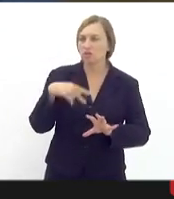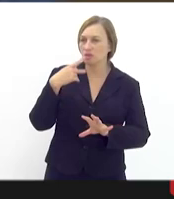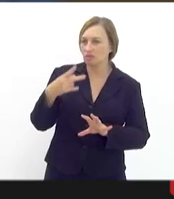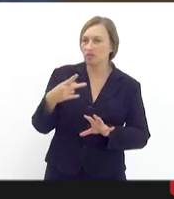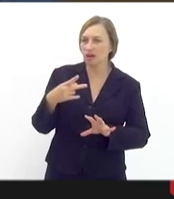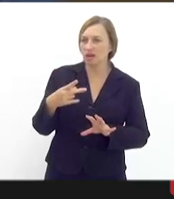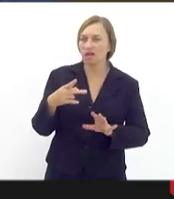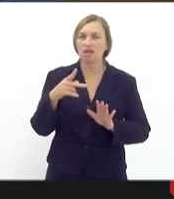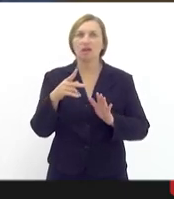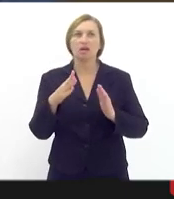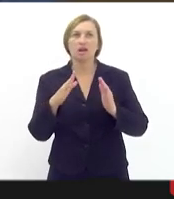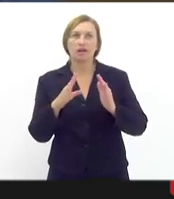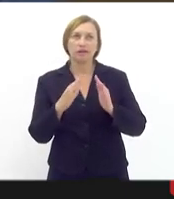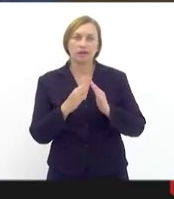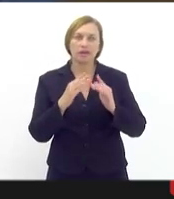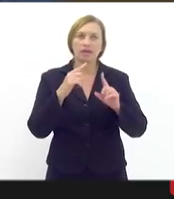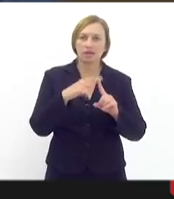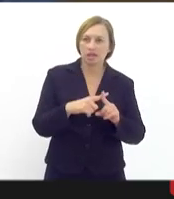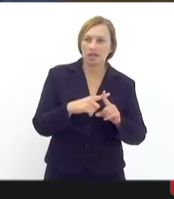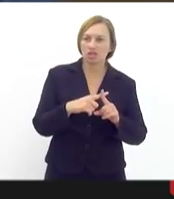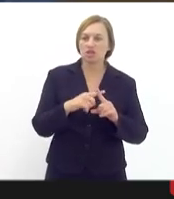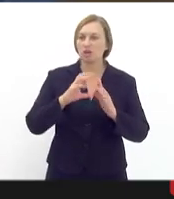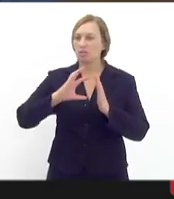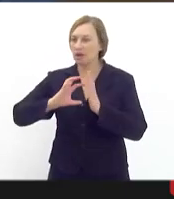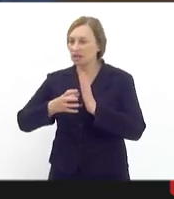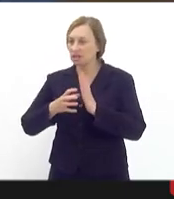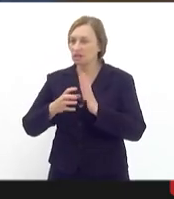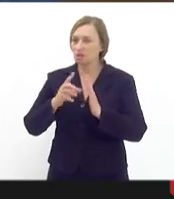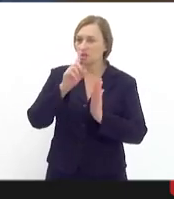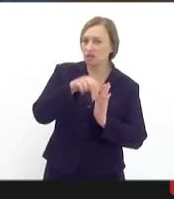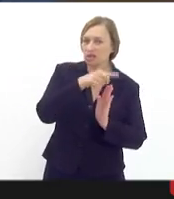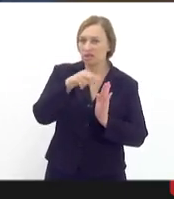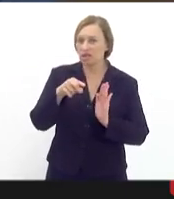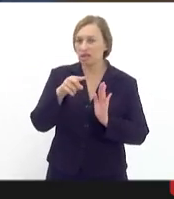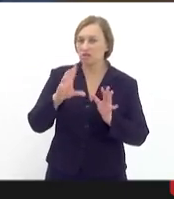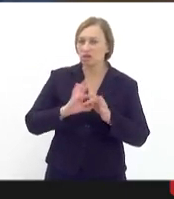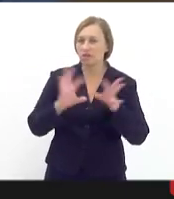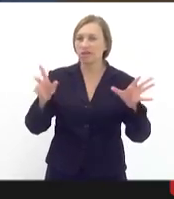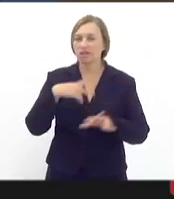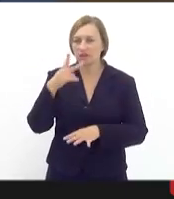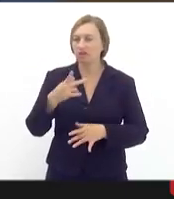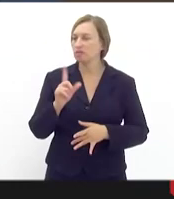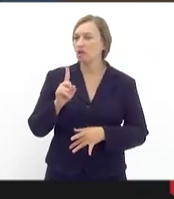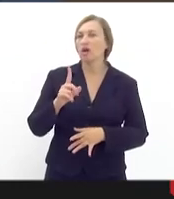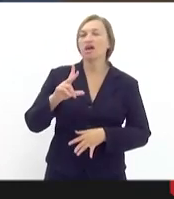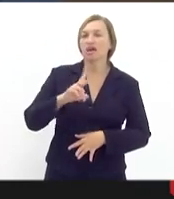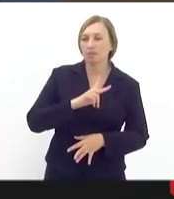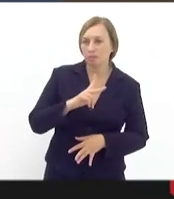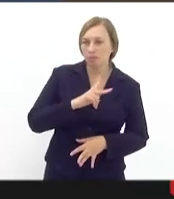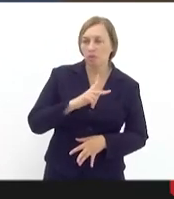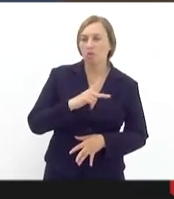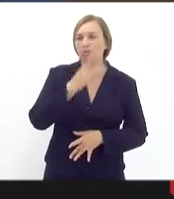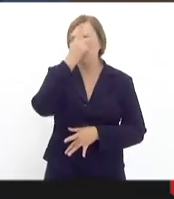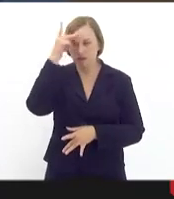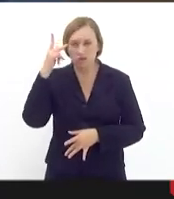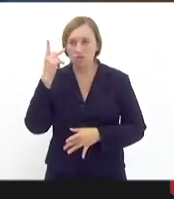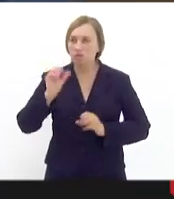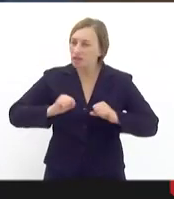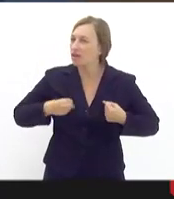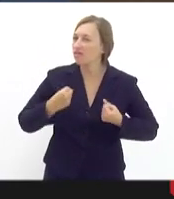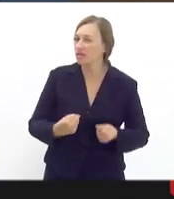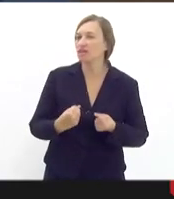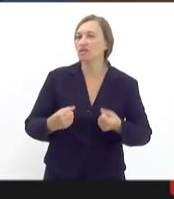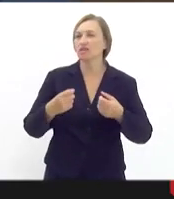igrejas, empresas, quem quer que seja, tutele a liberdade de expressão. Nós queremos que o próprio usuário, o próprio cidadão, defenda a